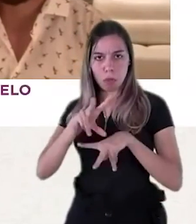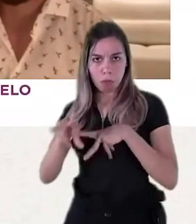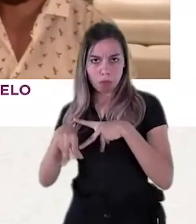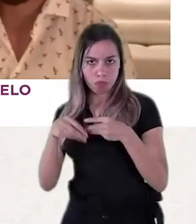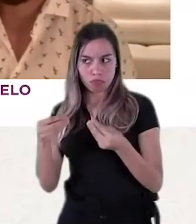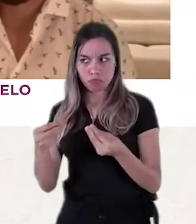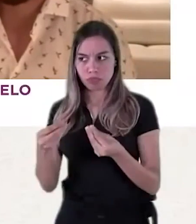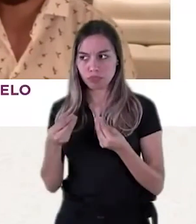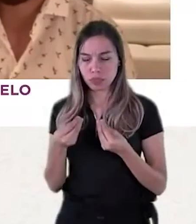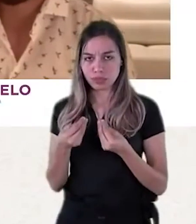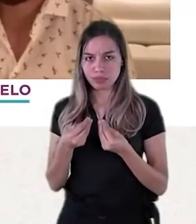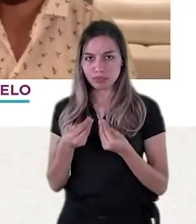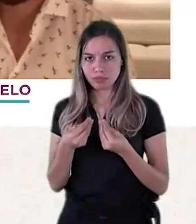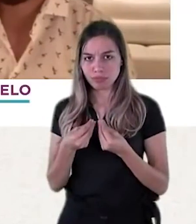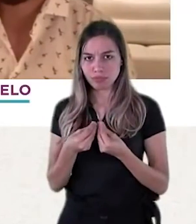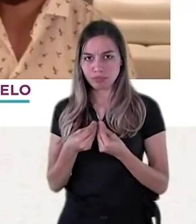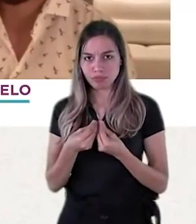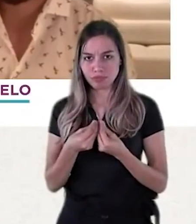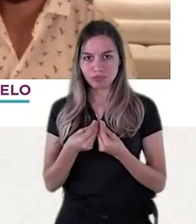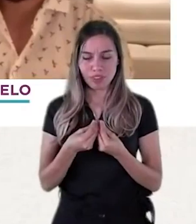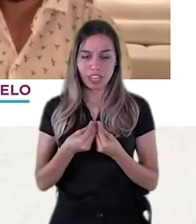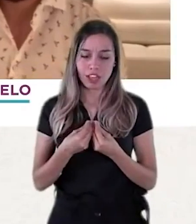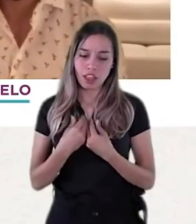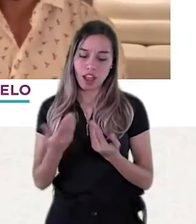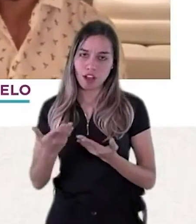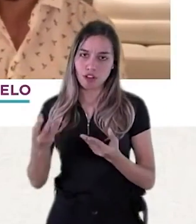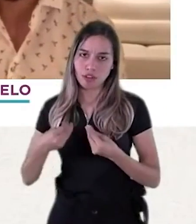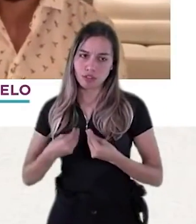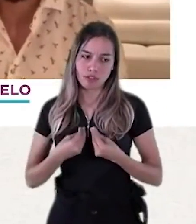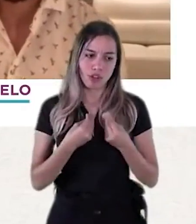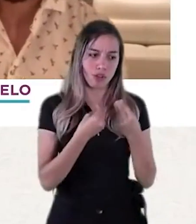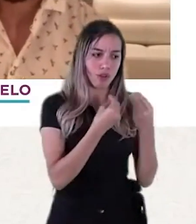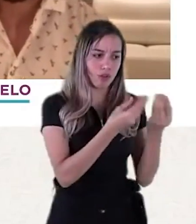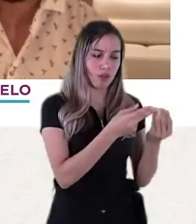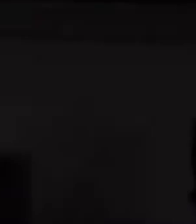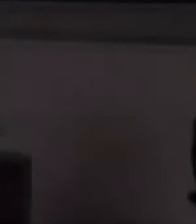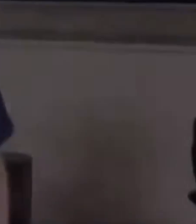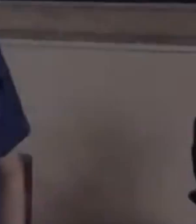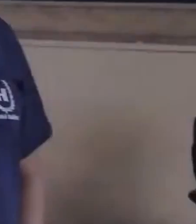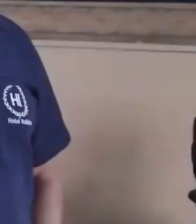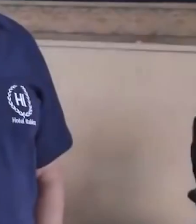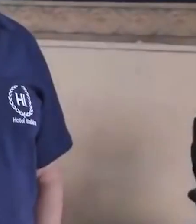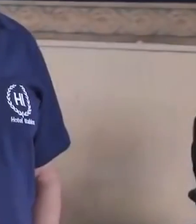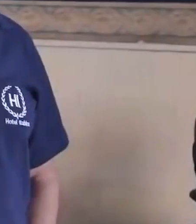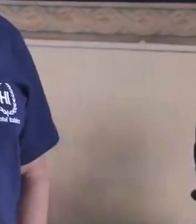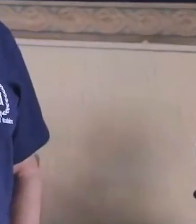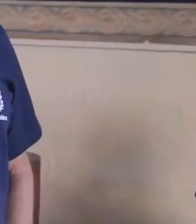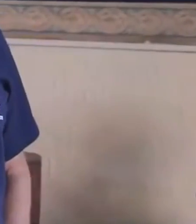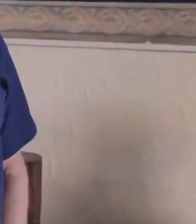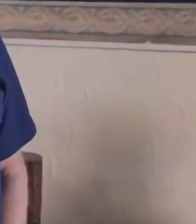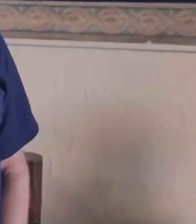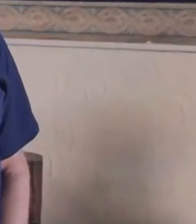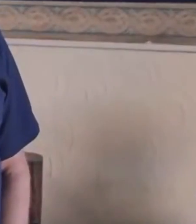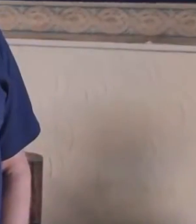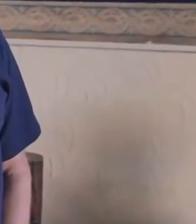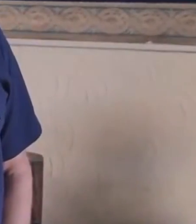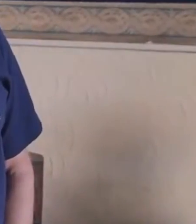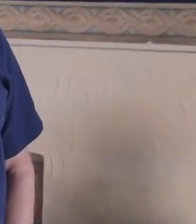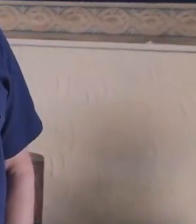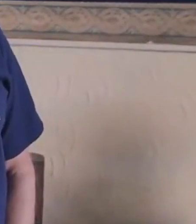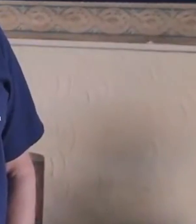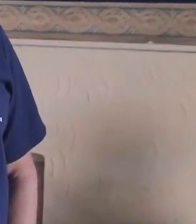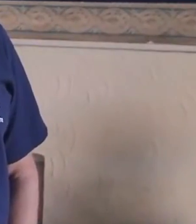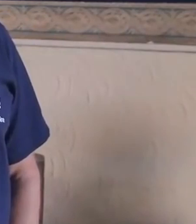transporto agora para o meu querido Padre Fábio. Pode colocar no ar. Vou contar a história do poema,